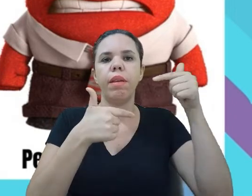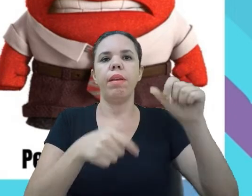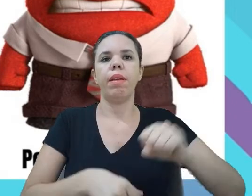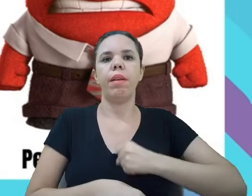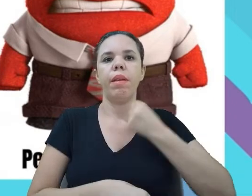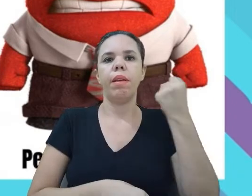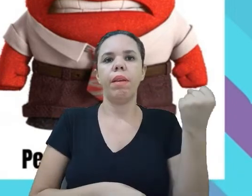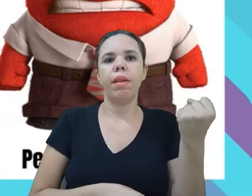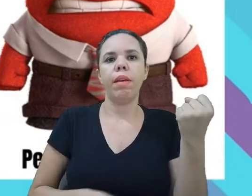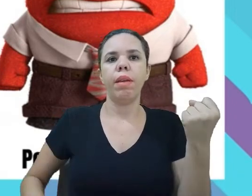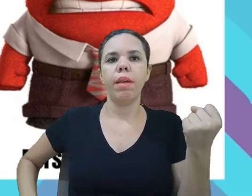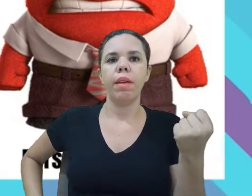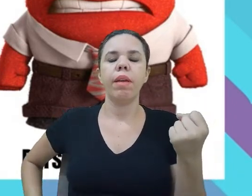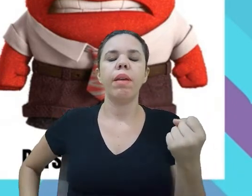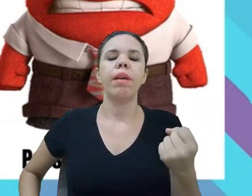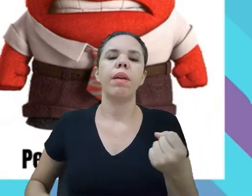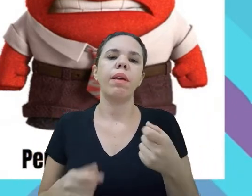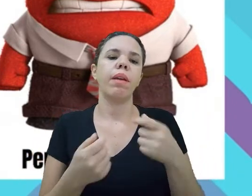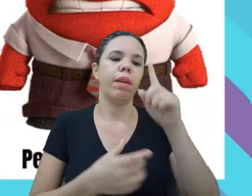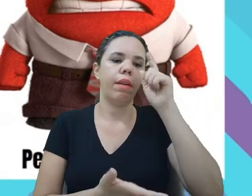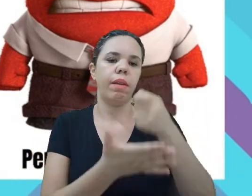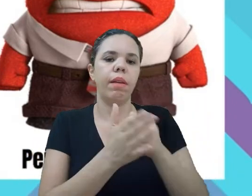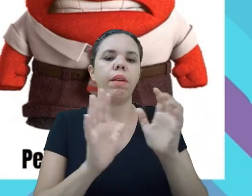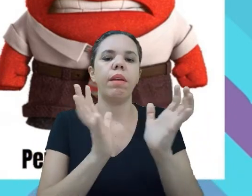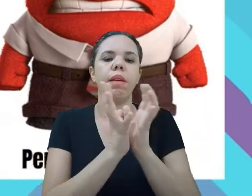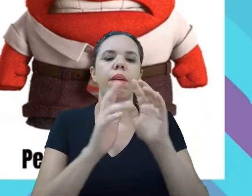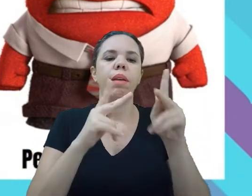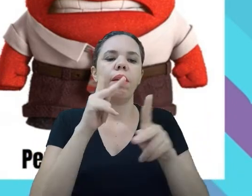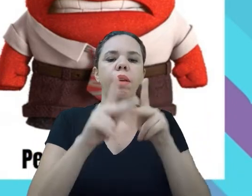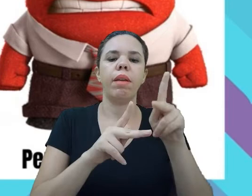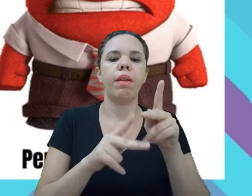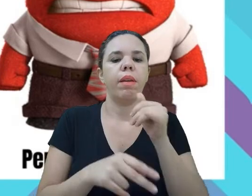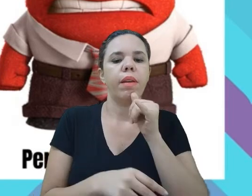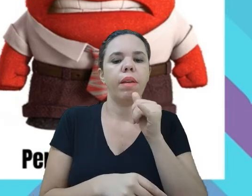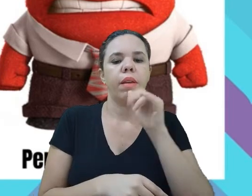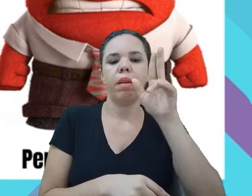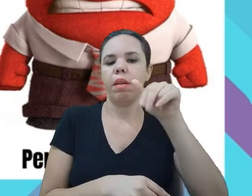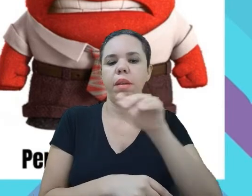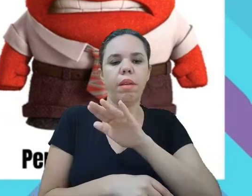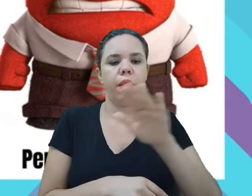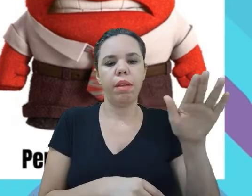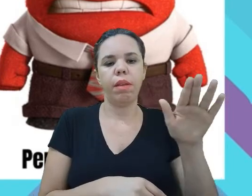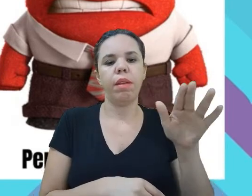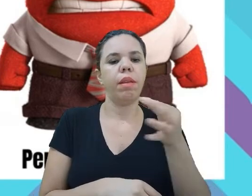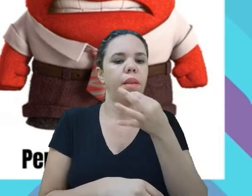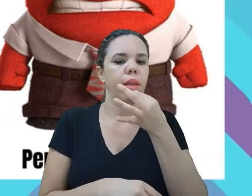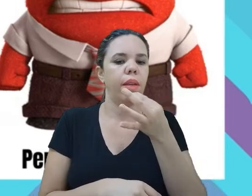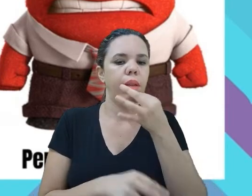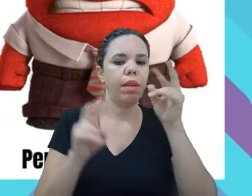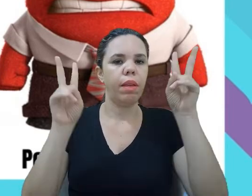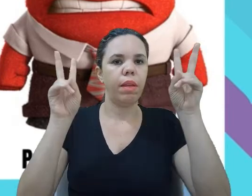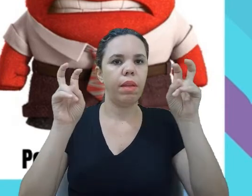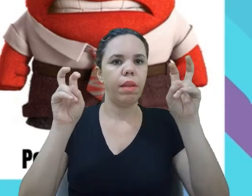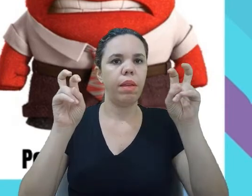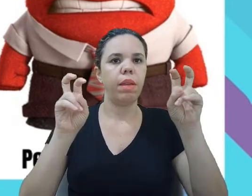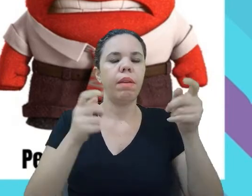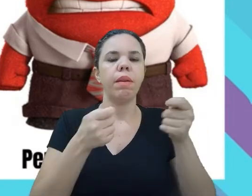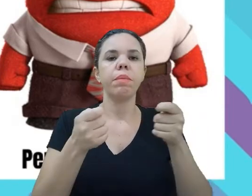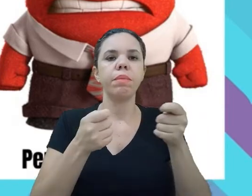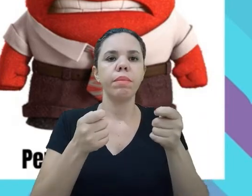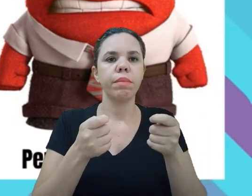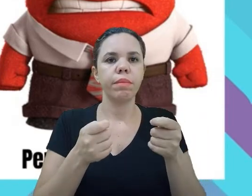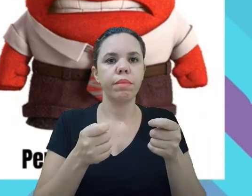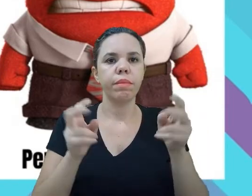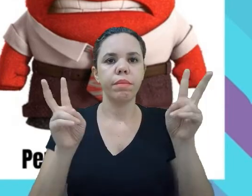vivenciado pelo masoquista relacionado à submissão e à cordialidade. Muitas vezes o masoquista tem medo de expressar sua